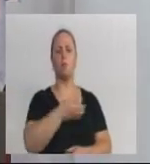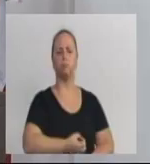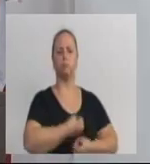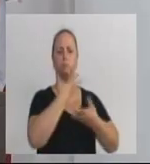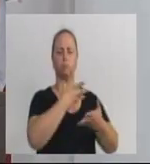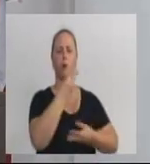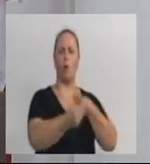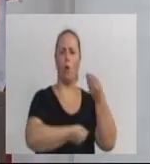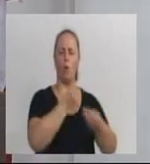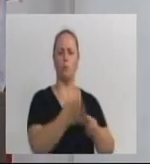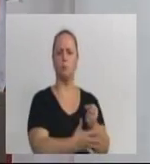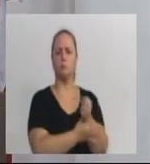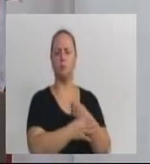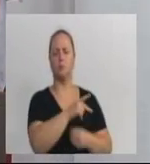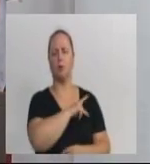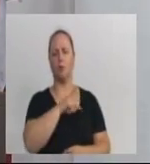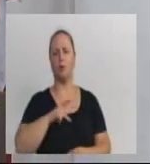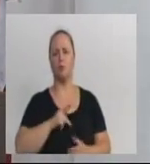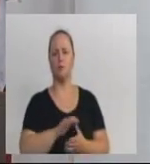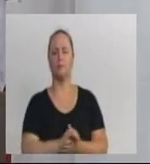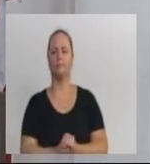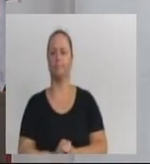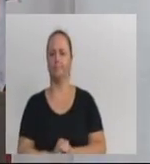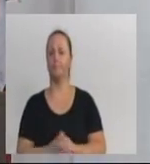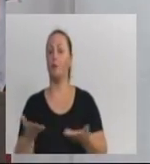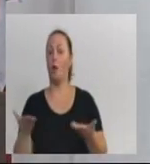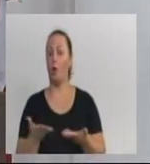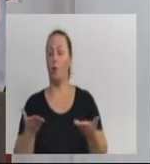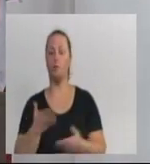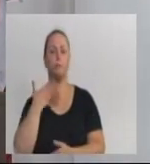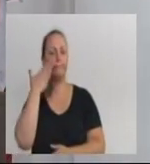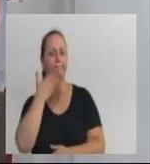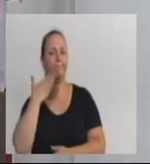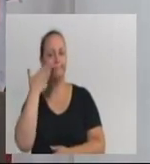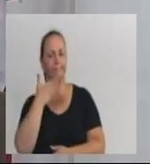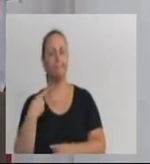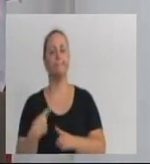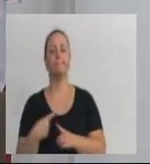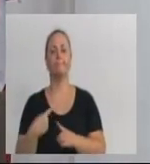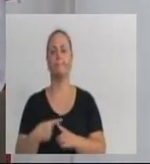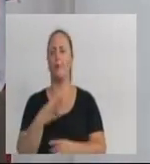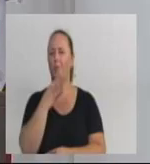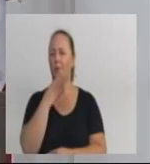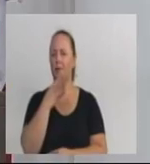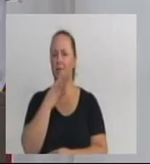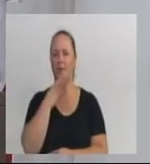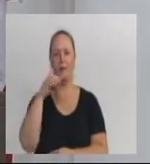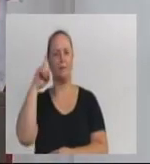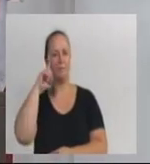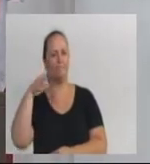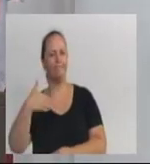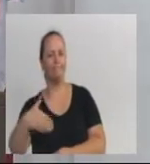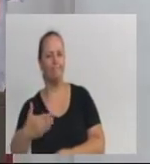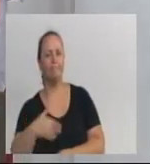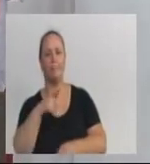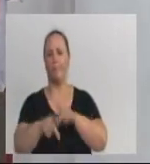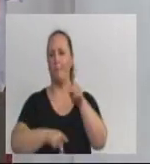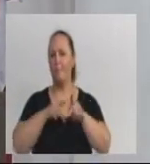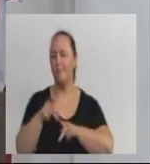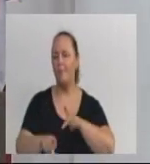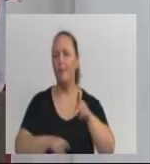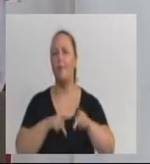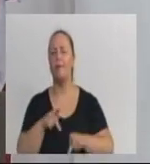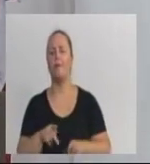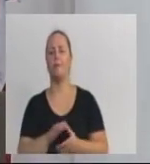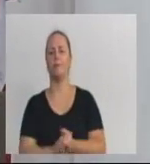hoje, porque no conhecimento que a gente tem do dia a dia com a população, no conhecimento que a gente